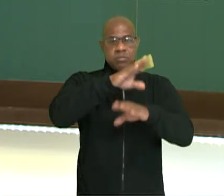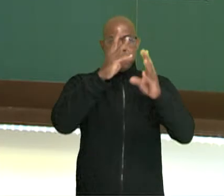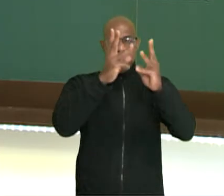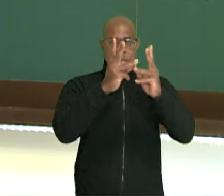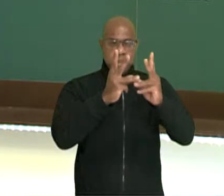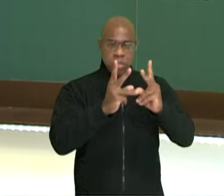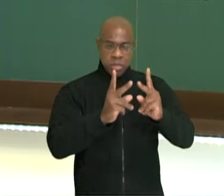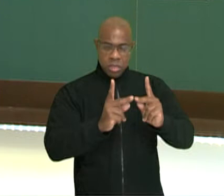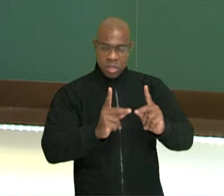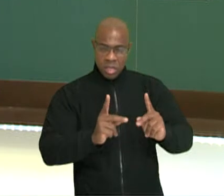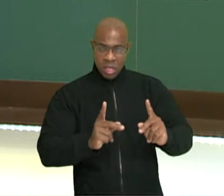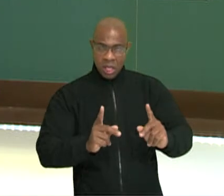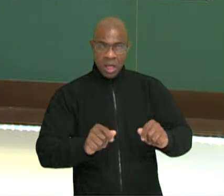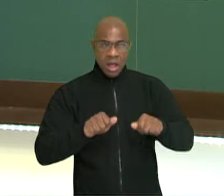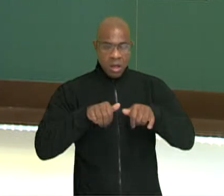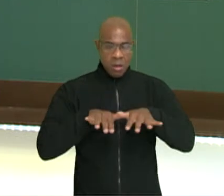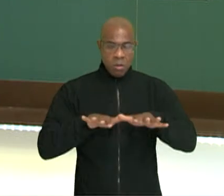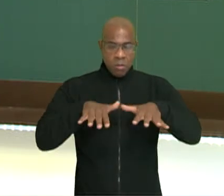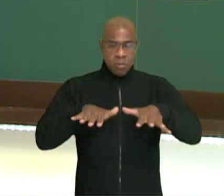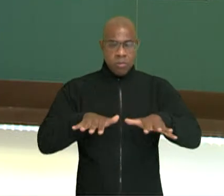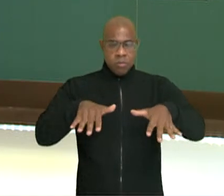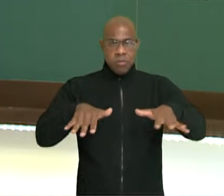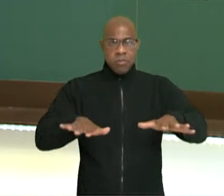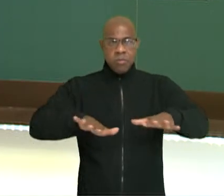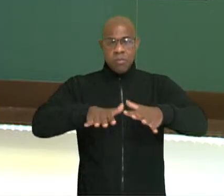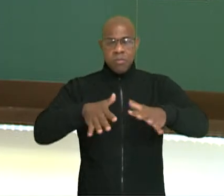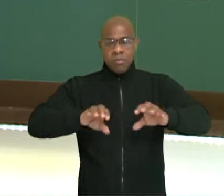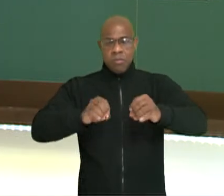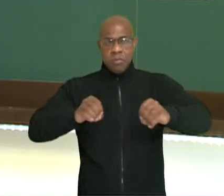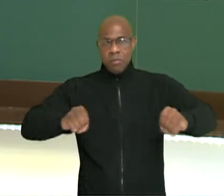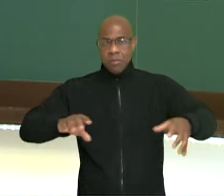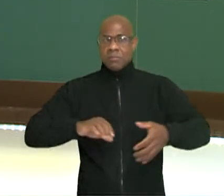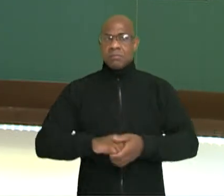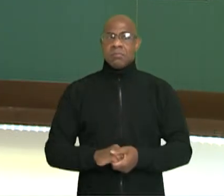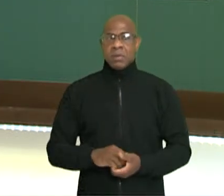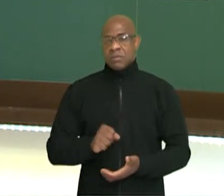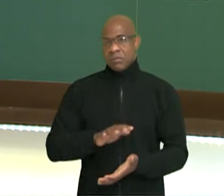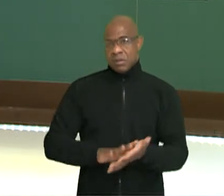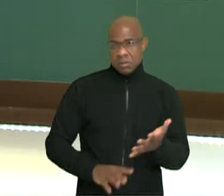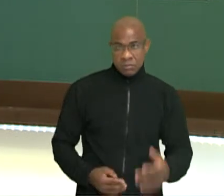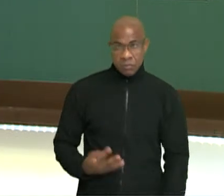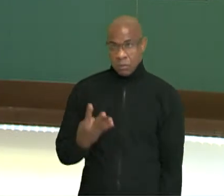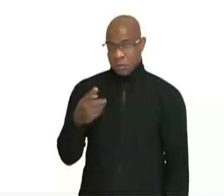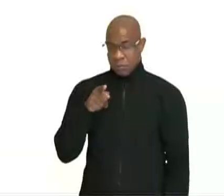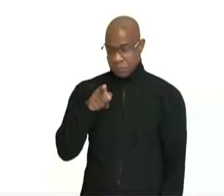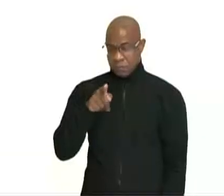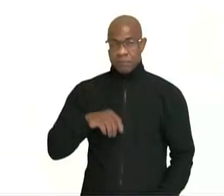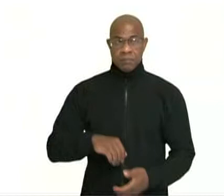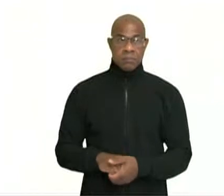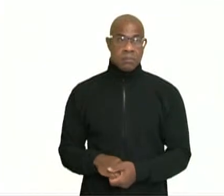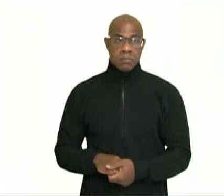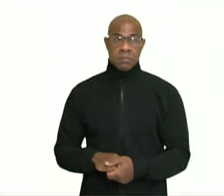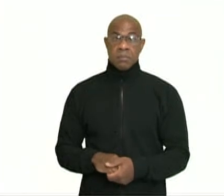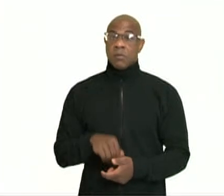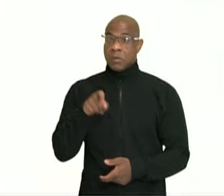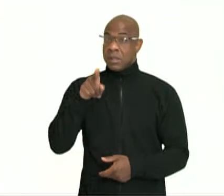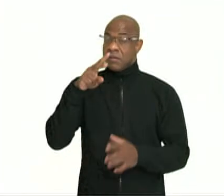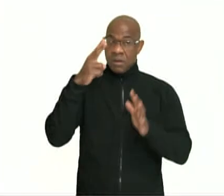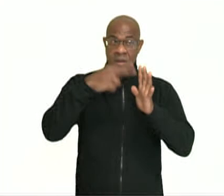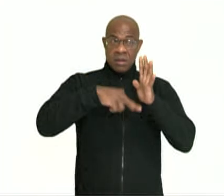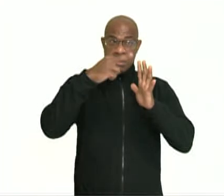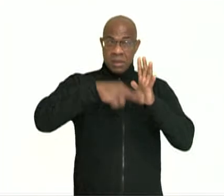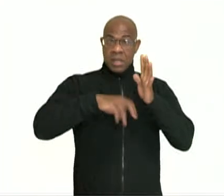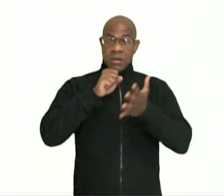transformou em líquido e veio para os oceanos. Atividade 4 para você. Quero que você leia